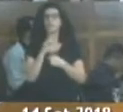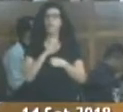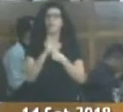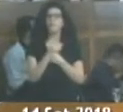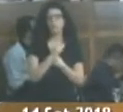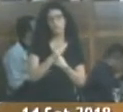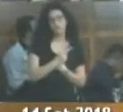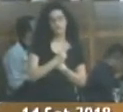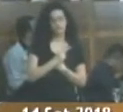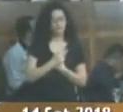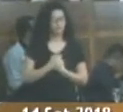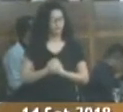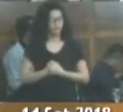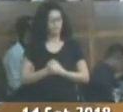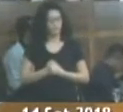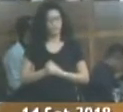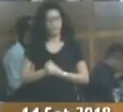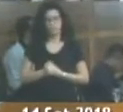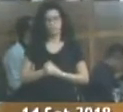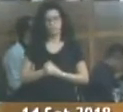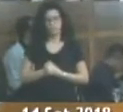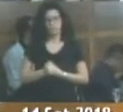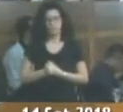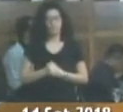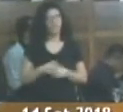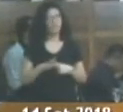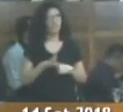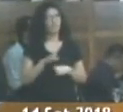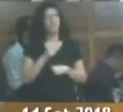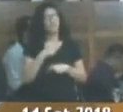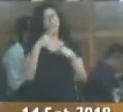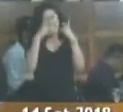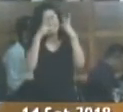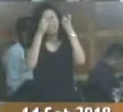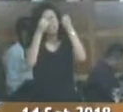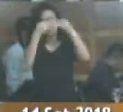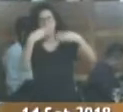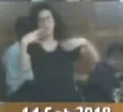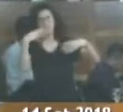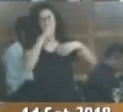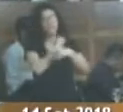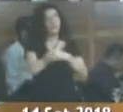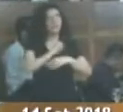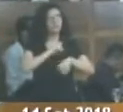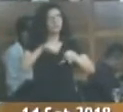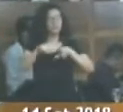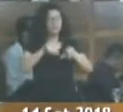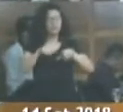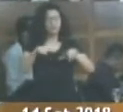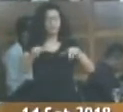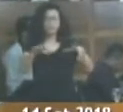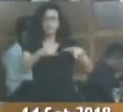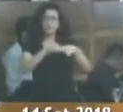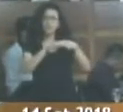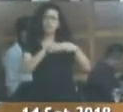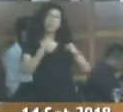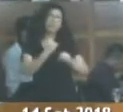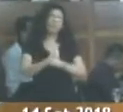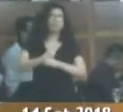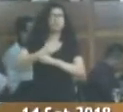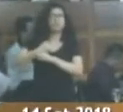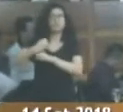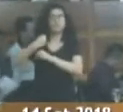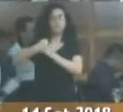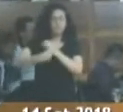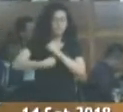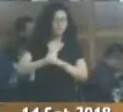Então, esse foi um breve resumo das atividades que o Instituto vem fazendo ao longo dos anos. Tá?